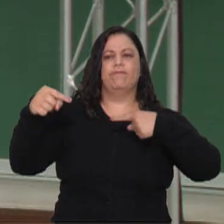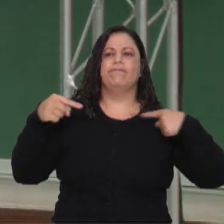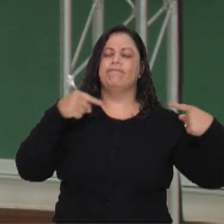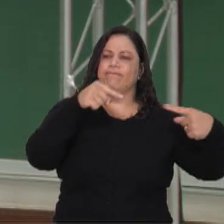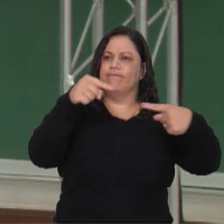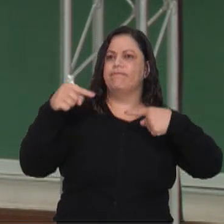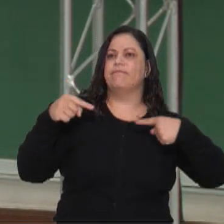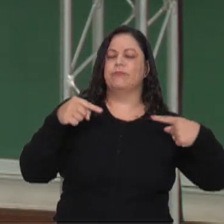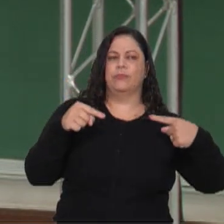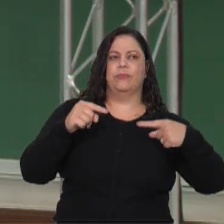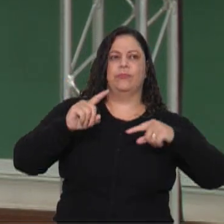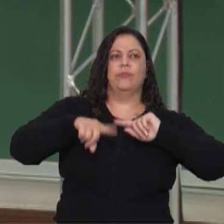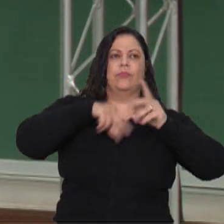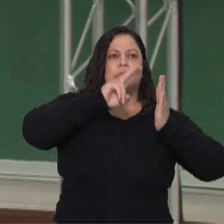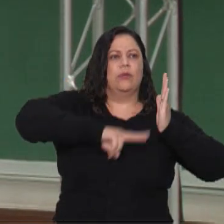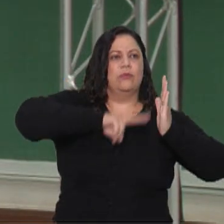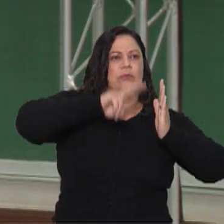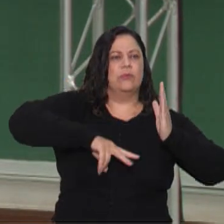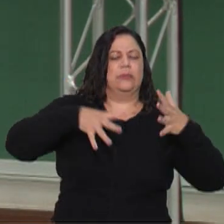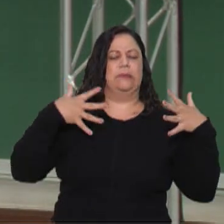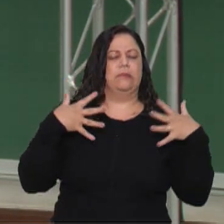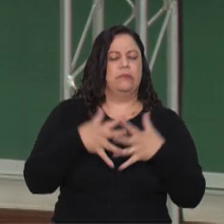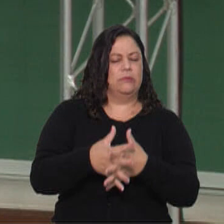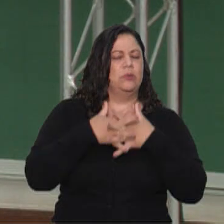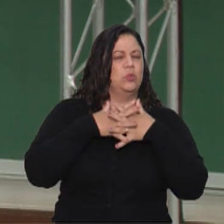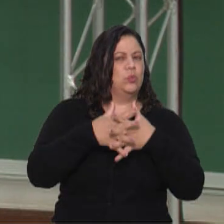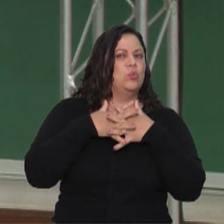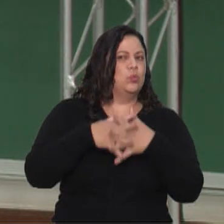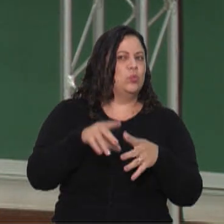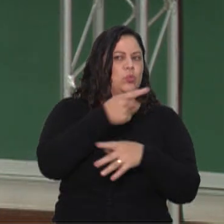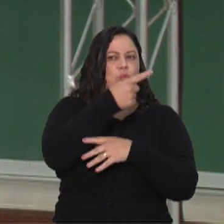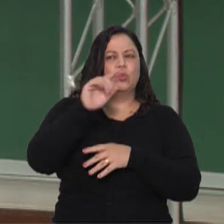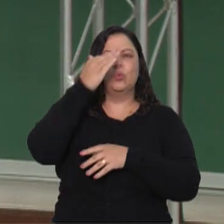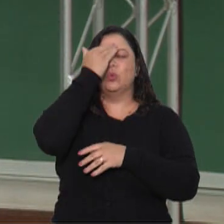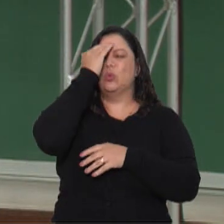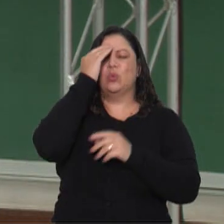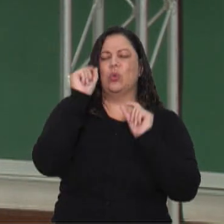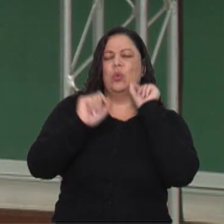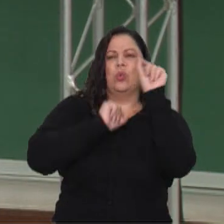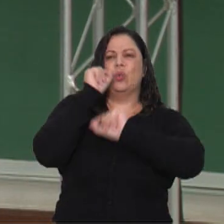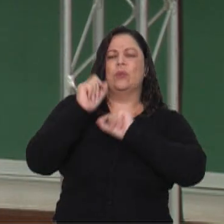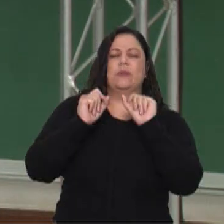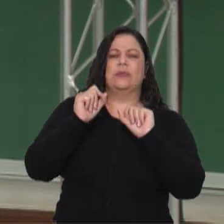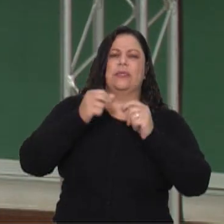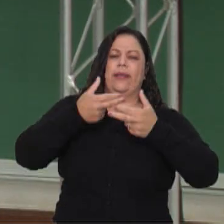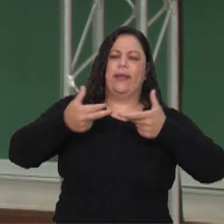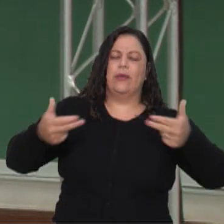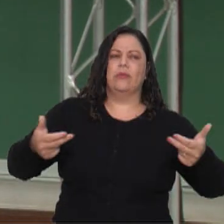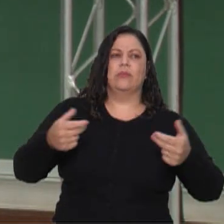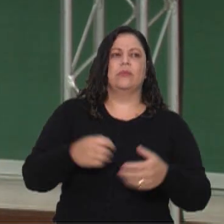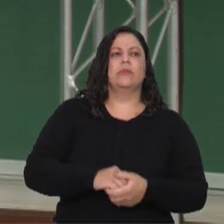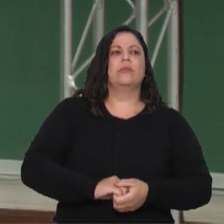nós já vamos ler, de que é confuso, que ele não consegue compreender algumas coisas que ali